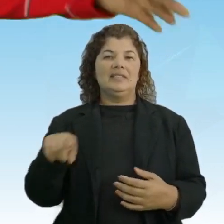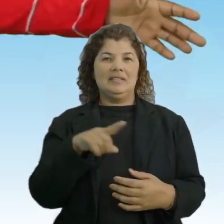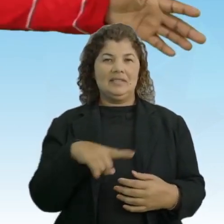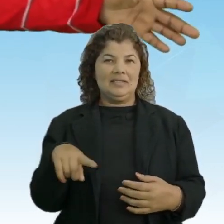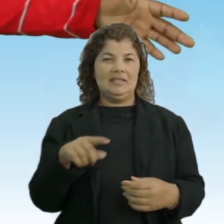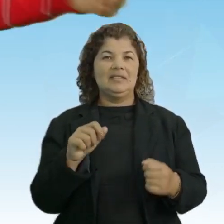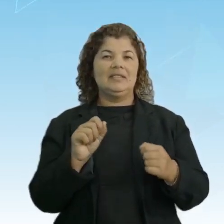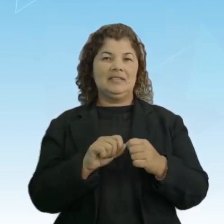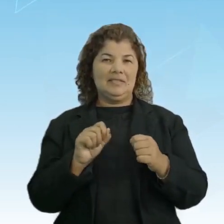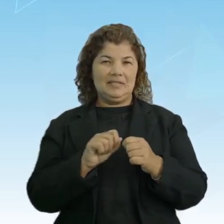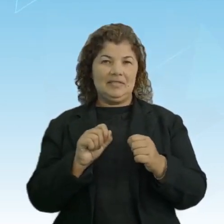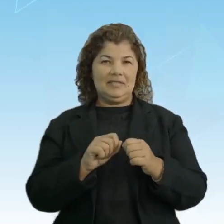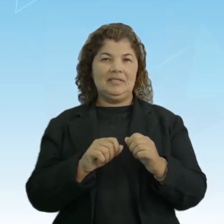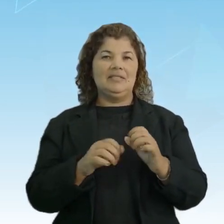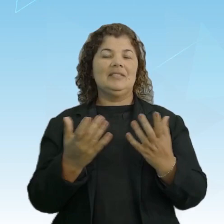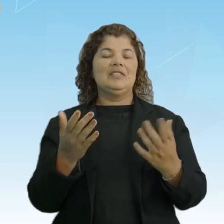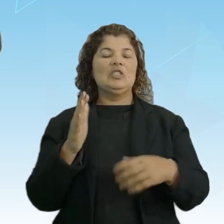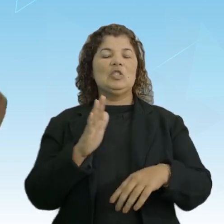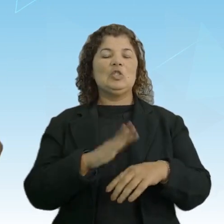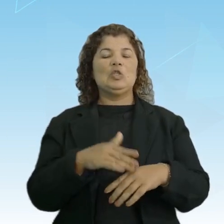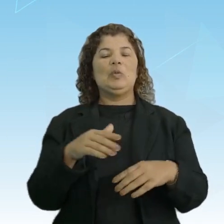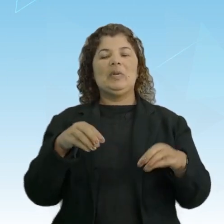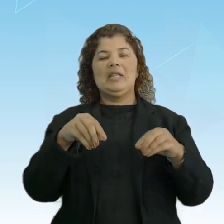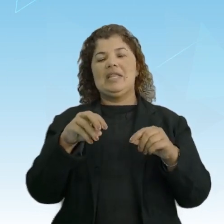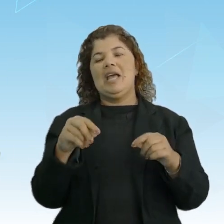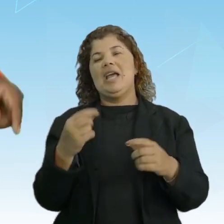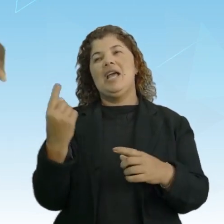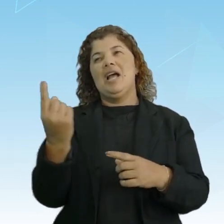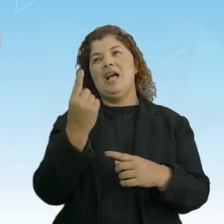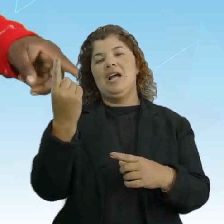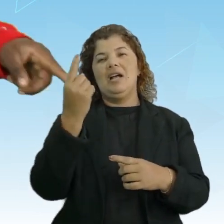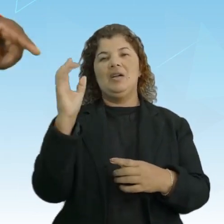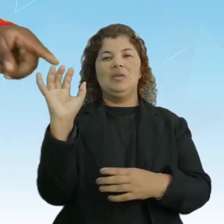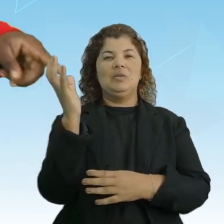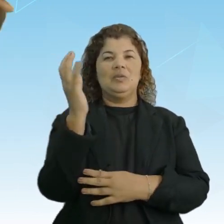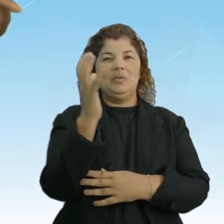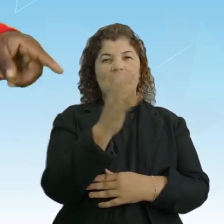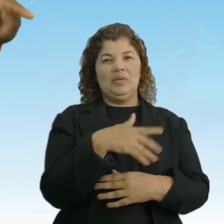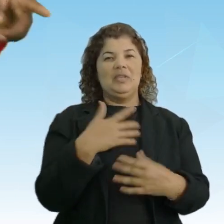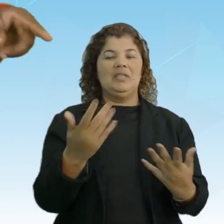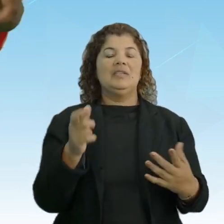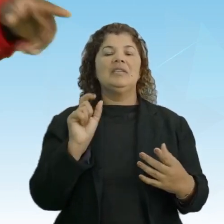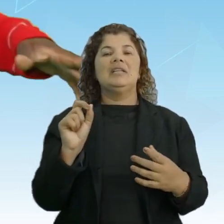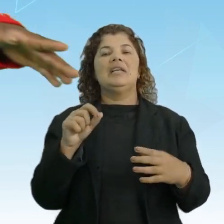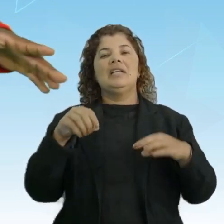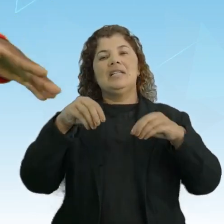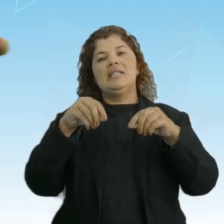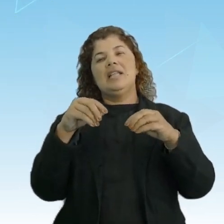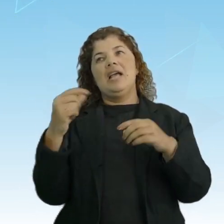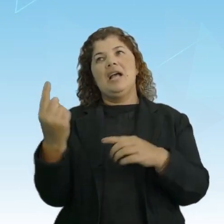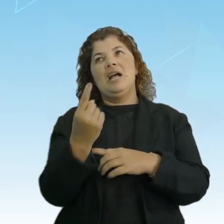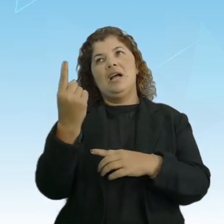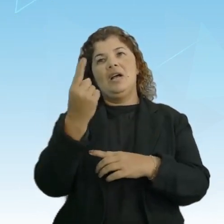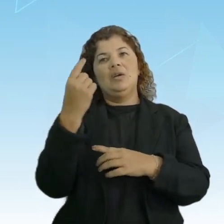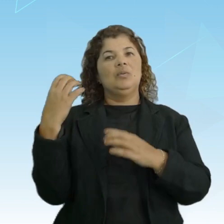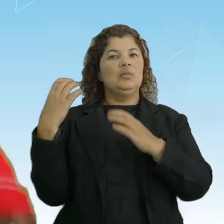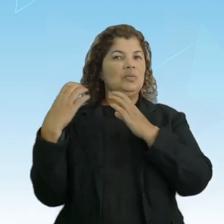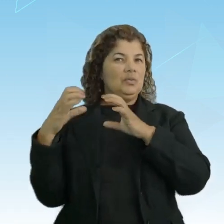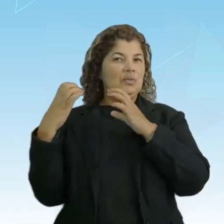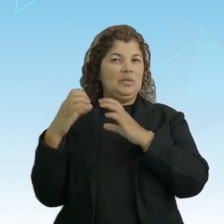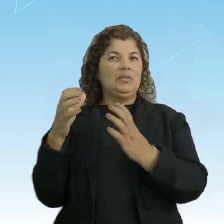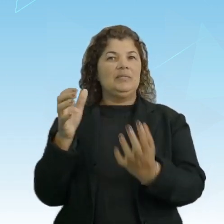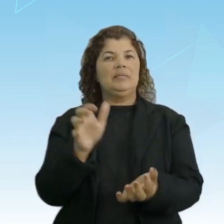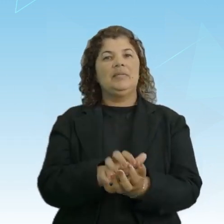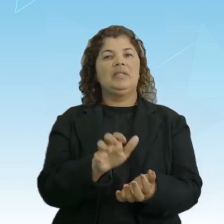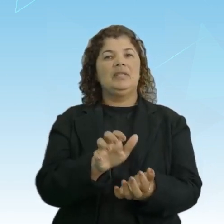altos coqueiros. E aí, quem sabe quem é a terra dos altos coqueiros? Pernambuco. Mas